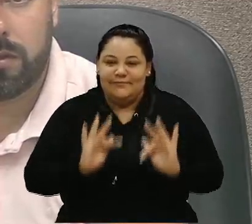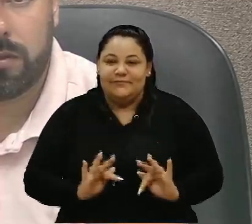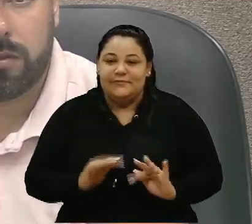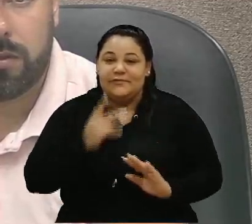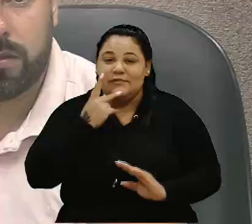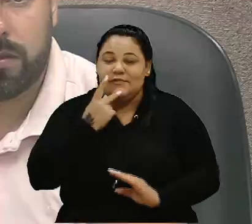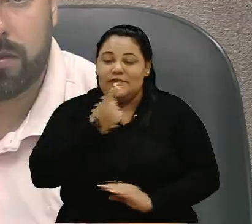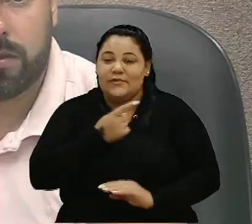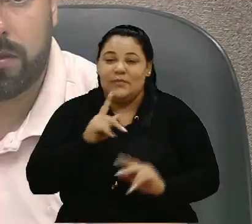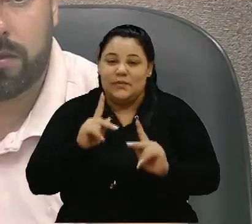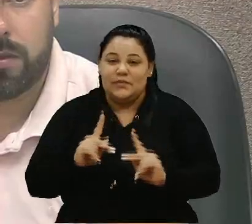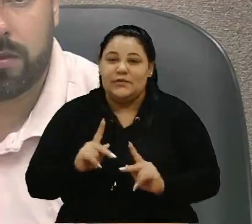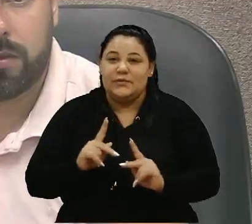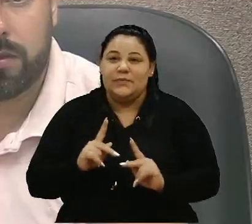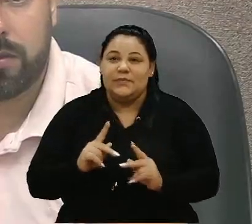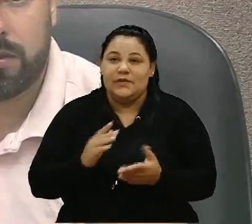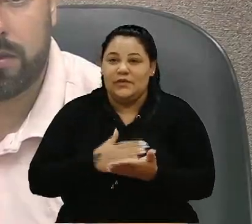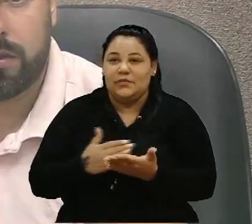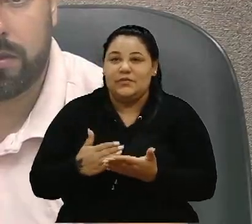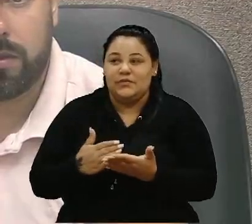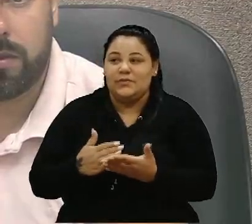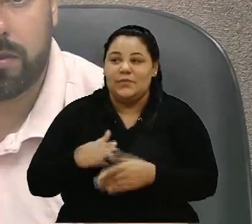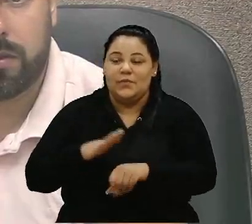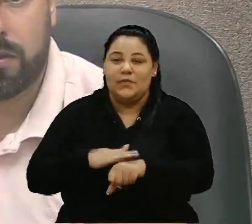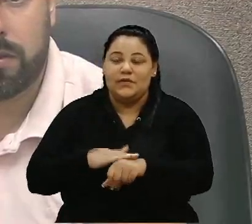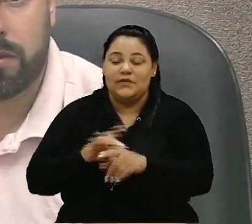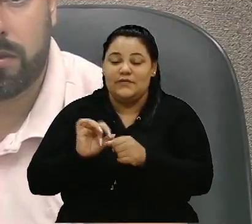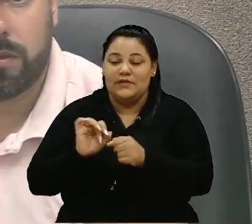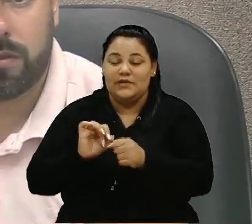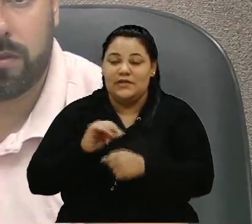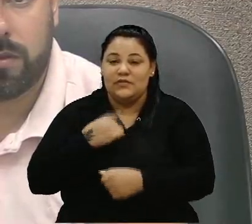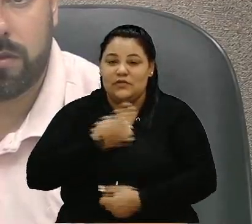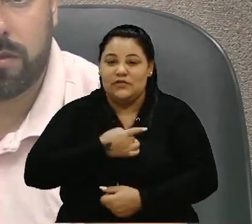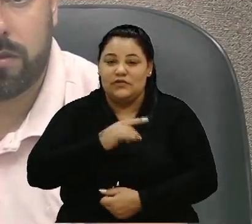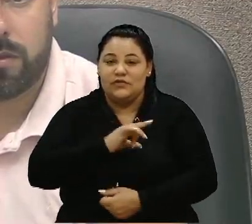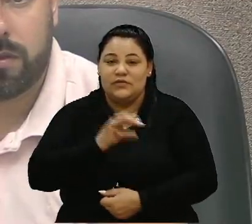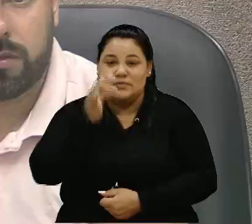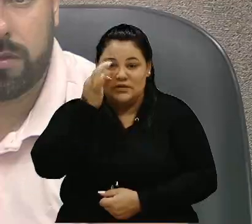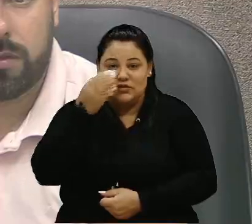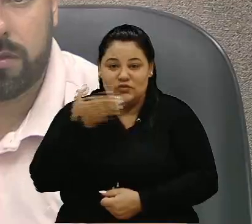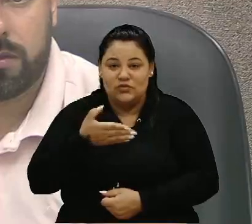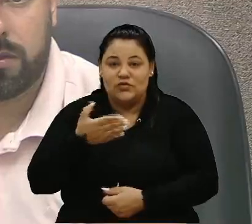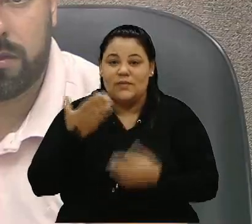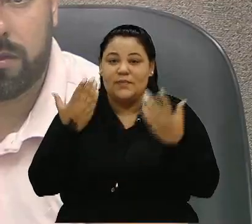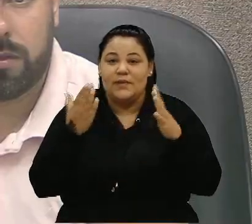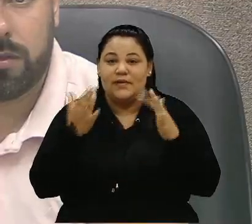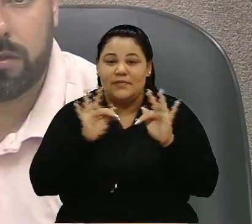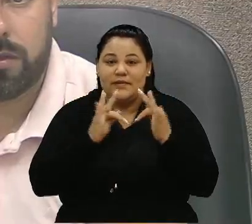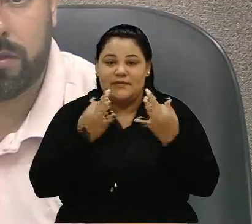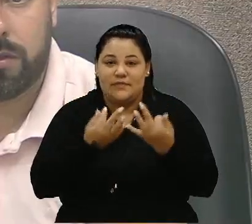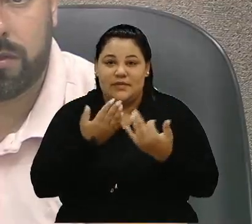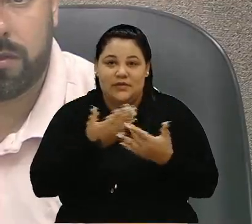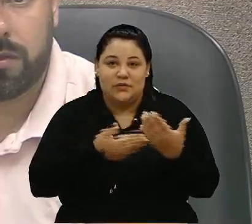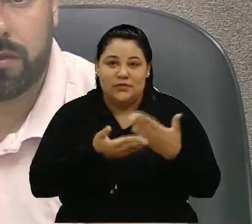alguém que começou passos que fizeram com que nós estivéssemos aqui hoje. Parabéns à família